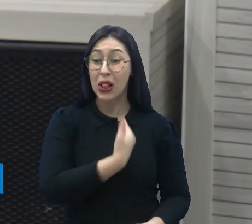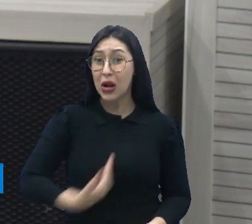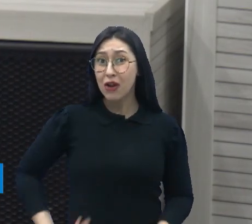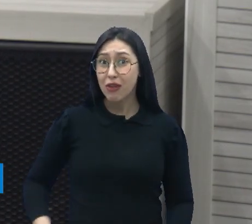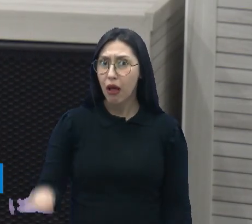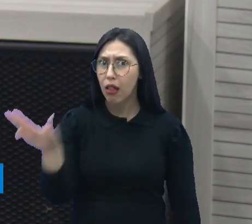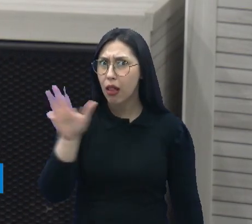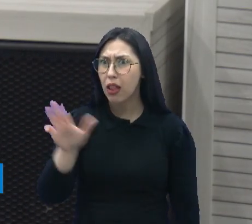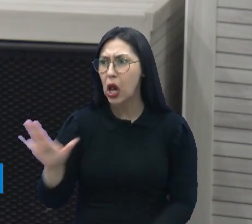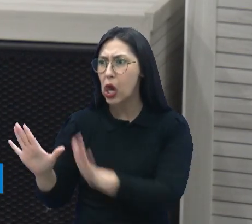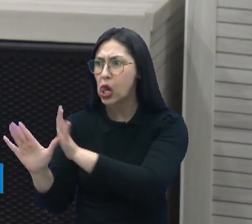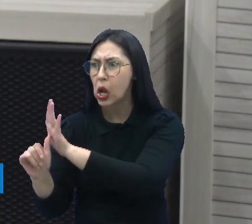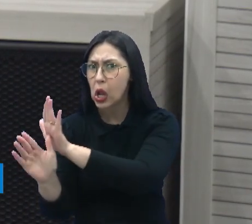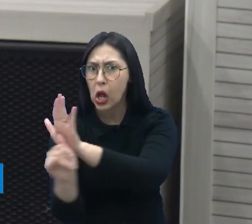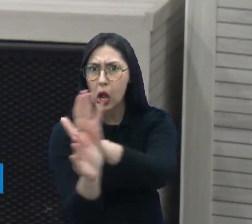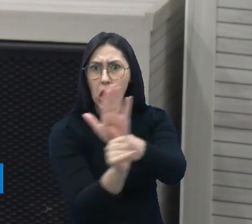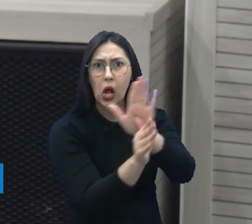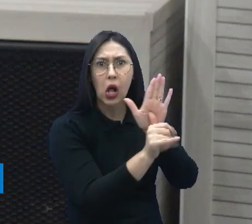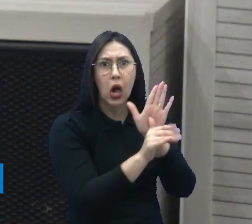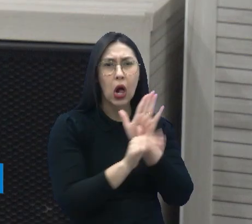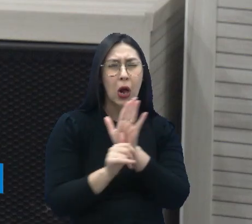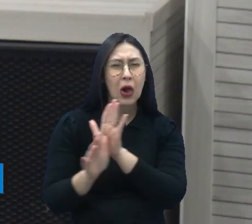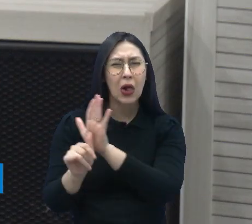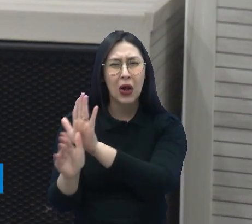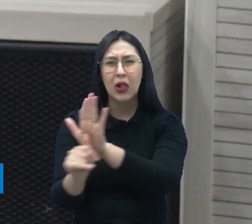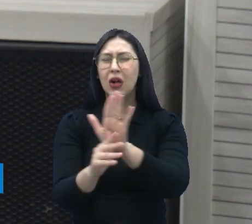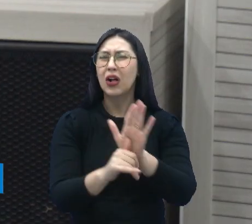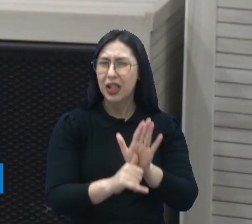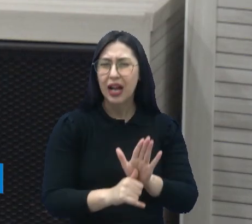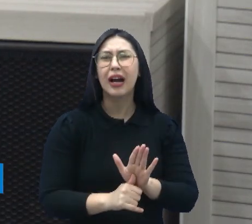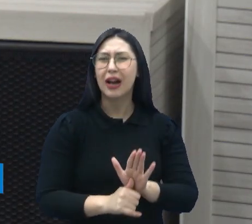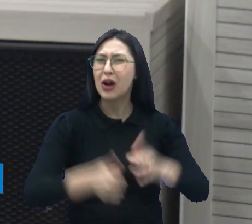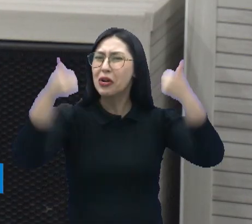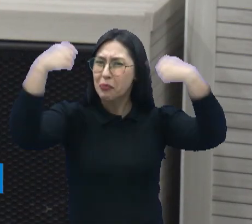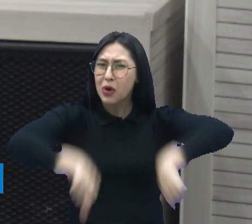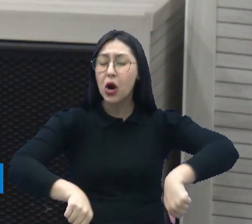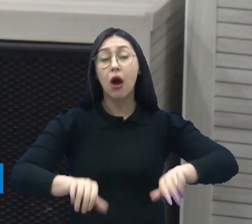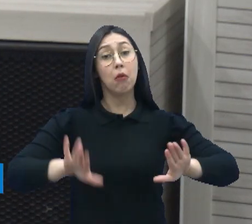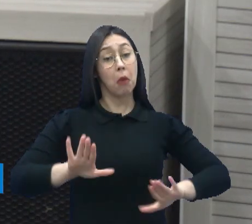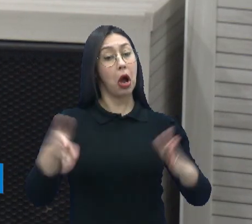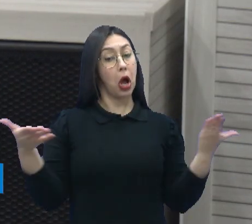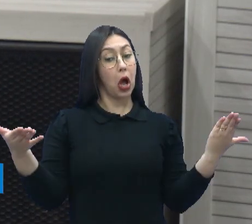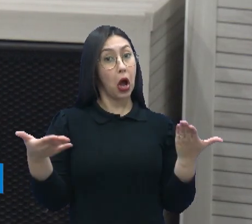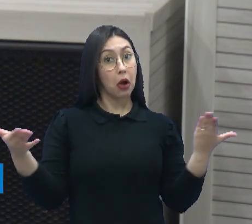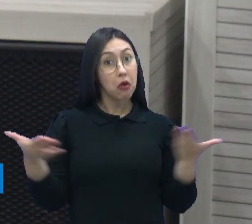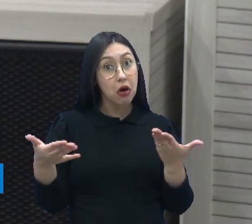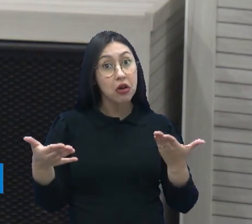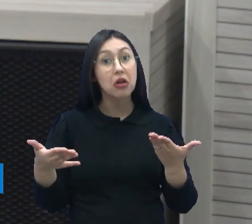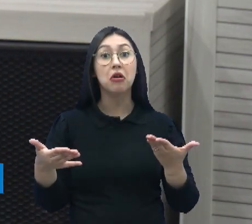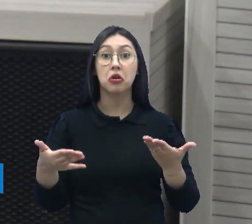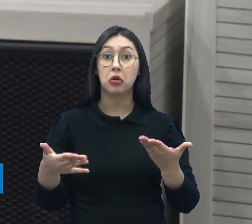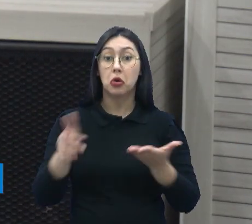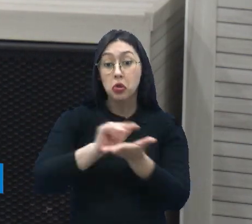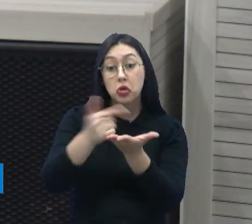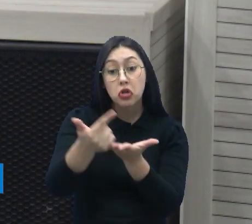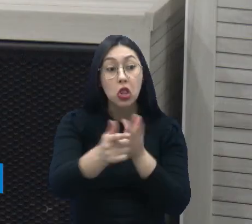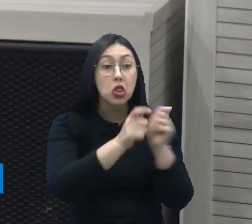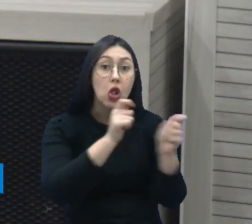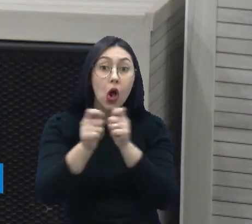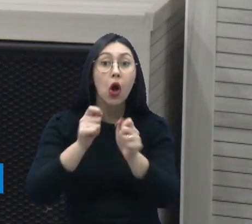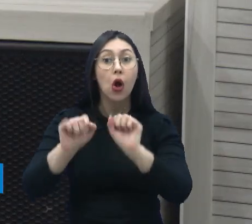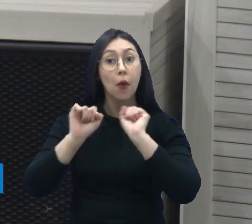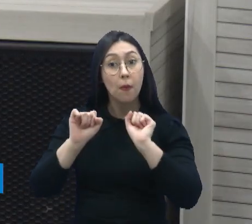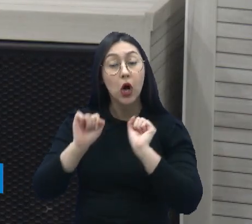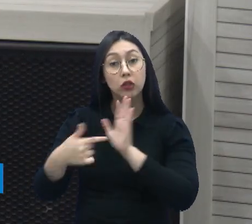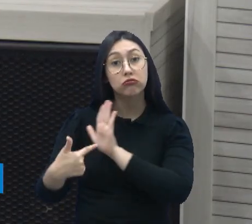a bandidagem Janones aqui, ó, que tinha acesso a isso. Era pior. Hoje, pelo menos, a imprensa tem acesso. A imprensa